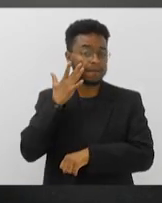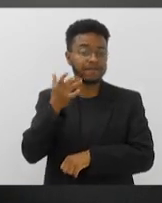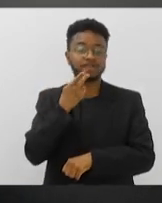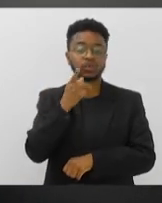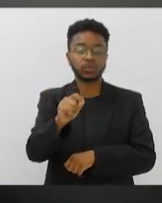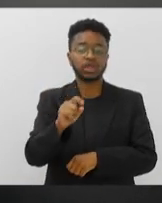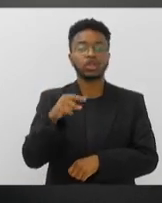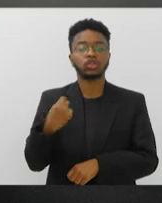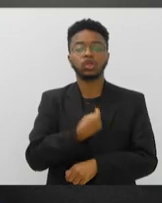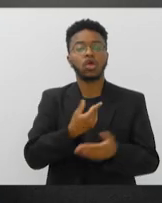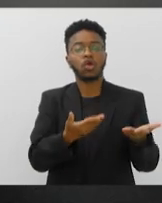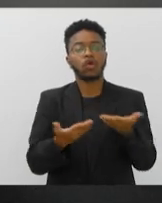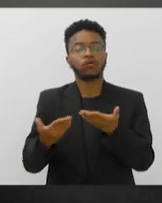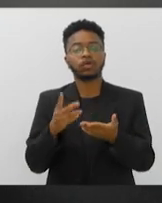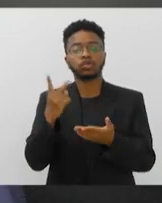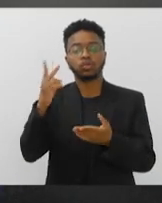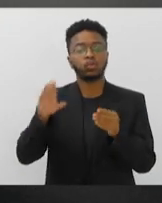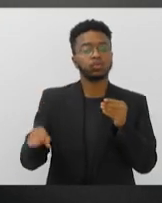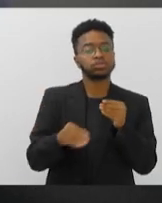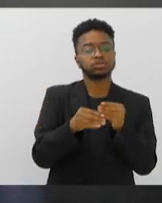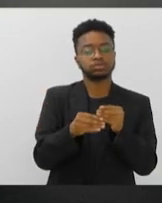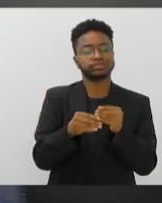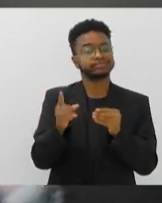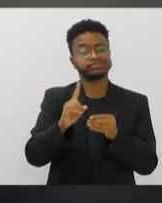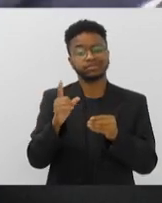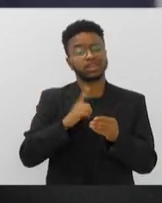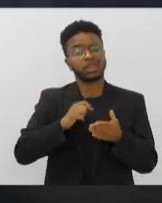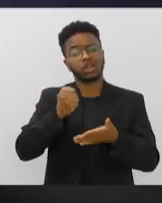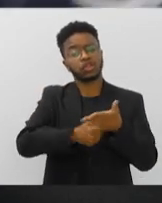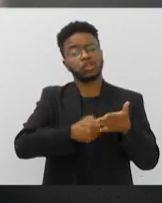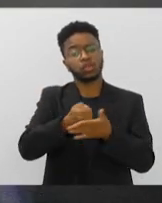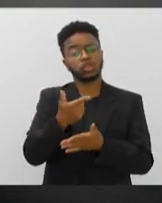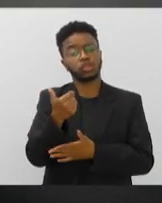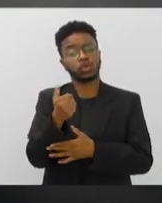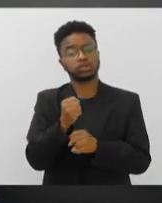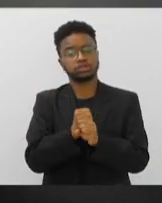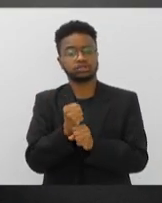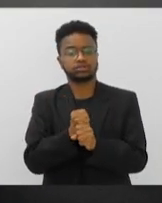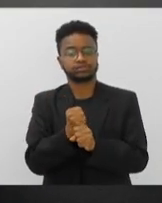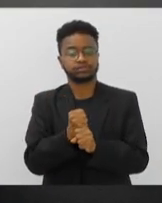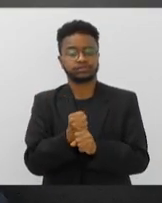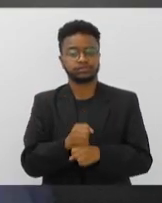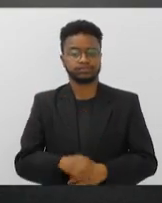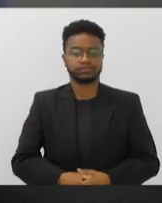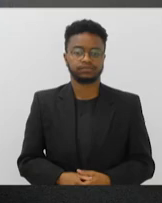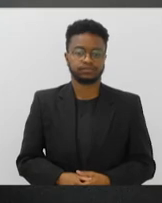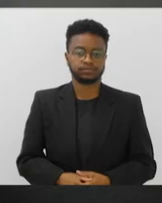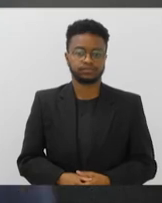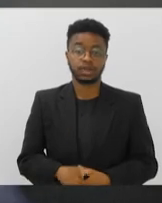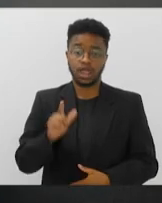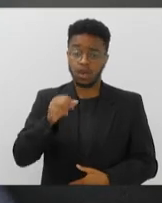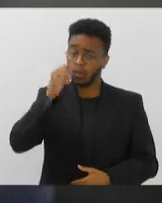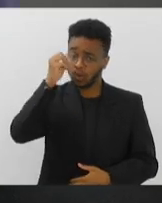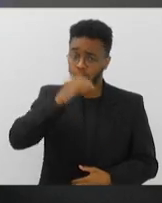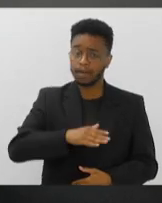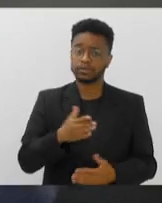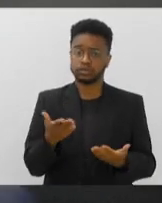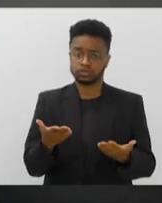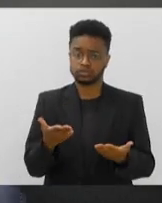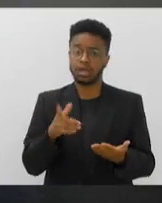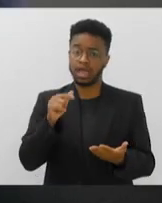convidar mais duas entidades não isso é uma luta de 12 anos eu acho isso é um absurdo isso